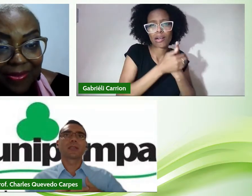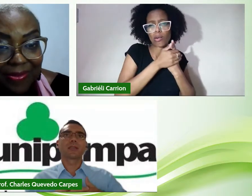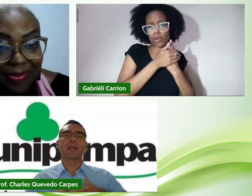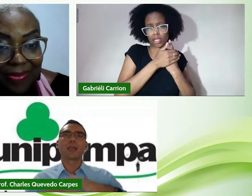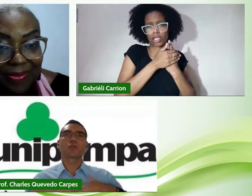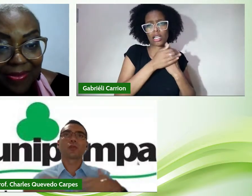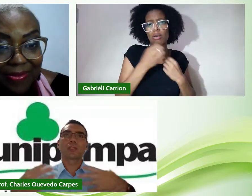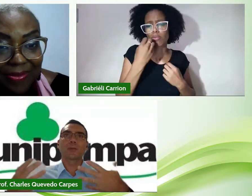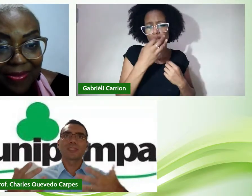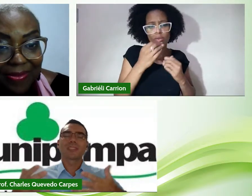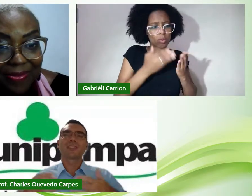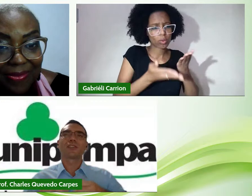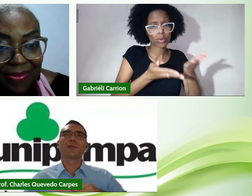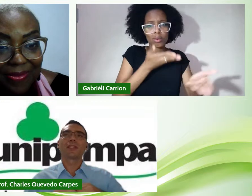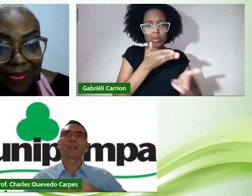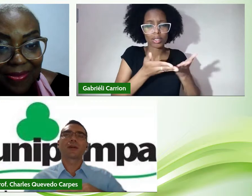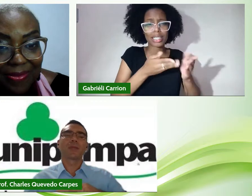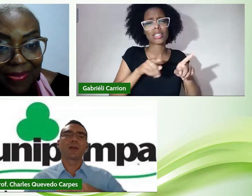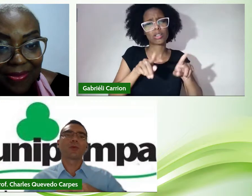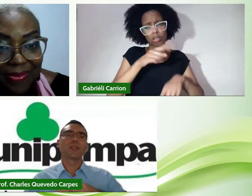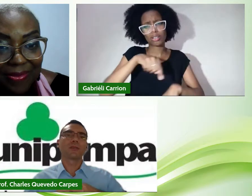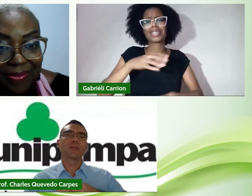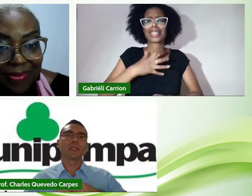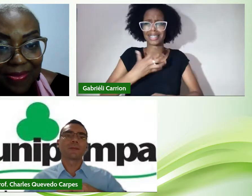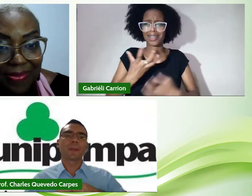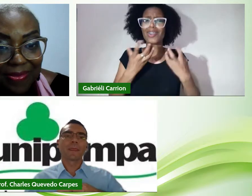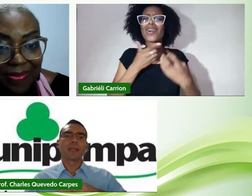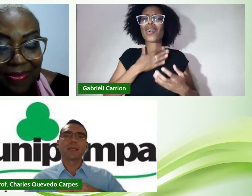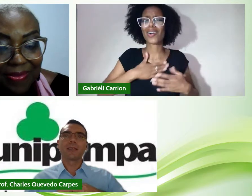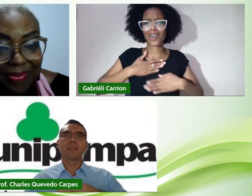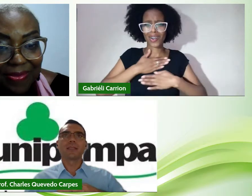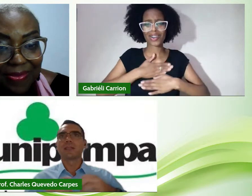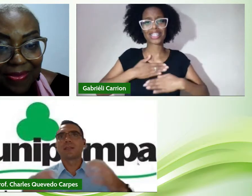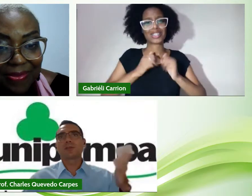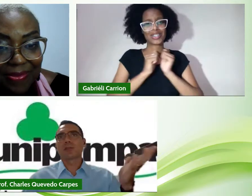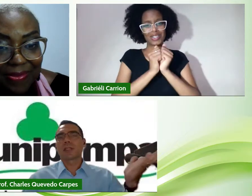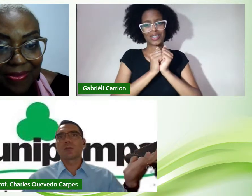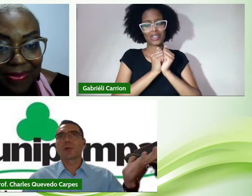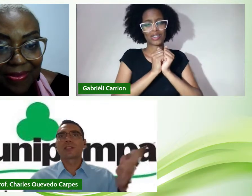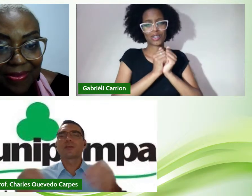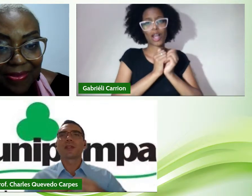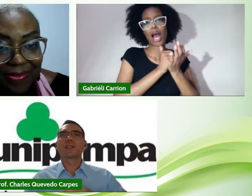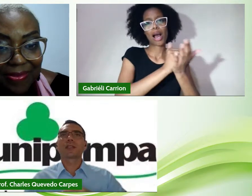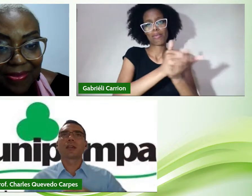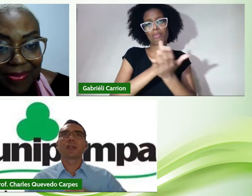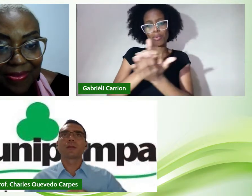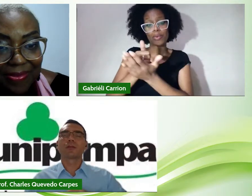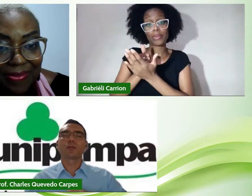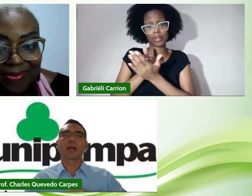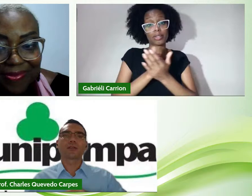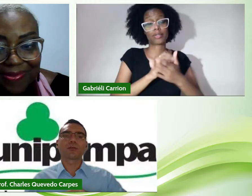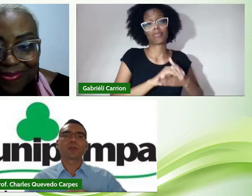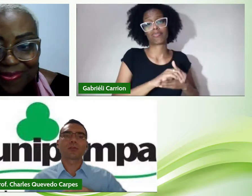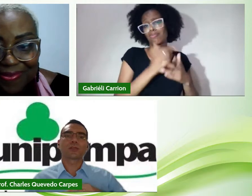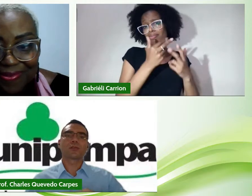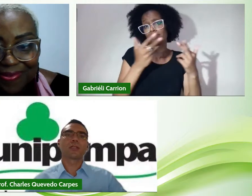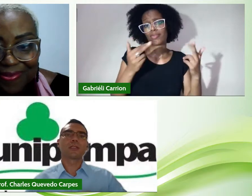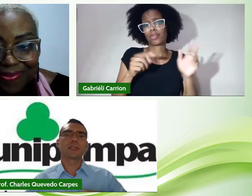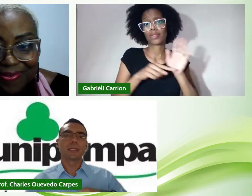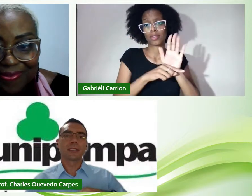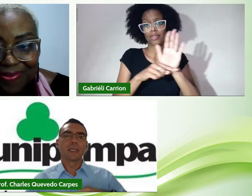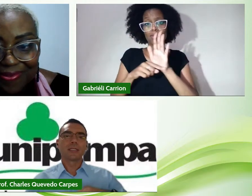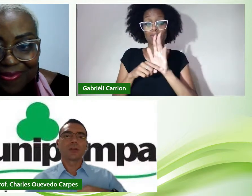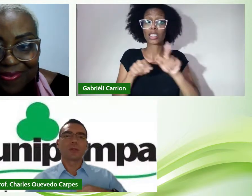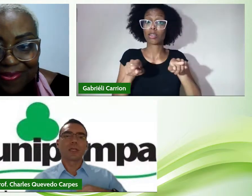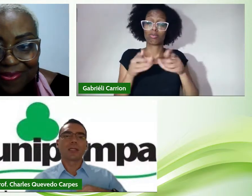nós queremos, gostamos de se sentir bem acolhidos, né, e isso, né, não pode ser diferente, claro, né, no caso dos nossos